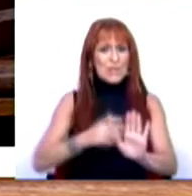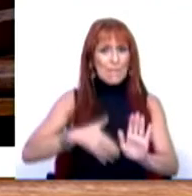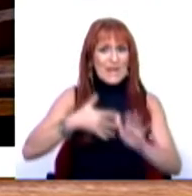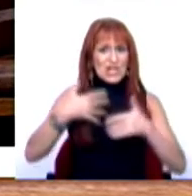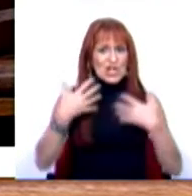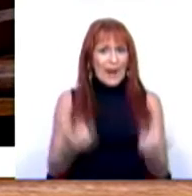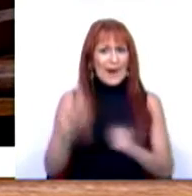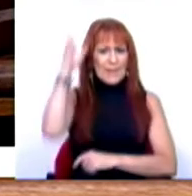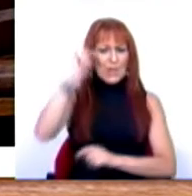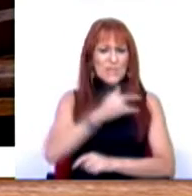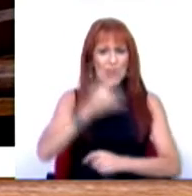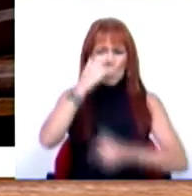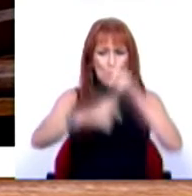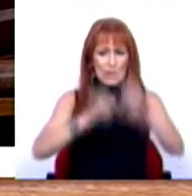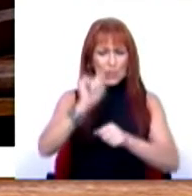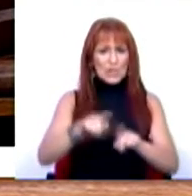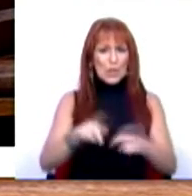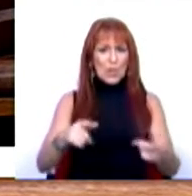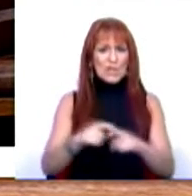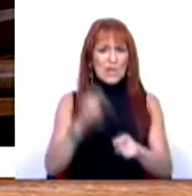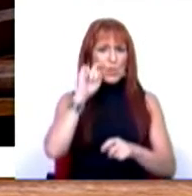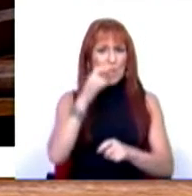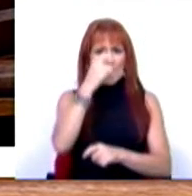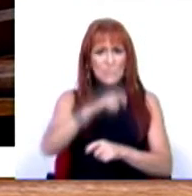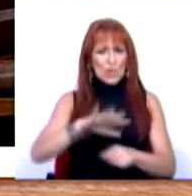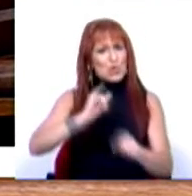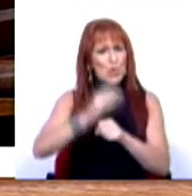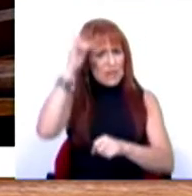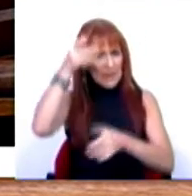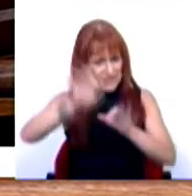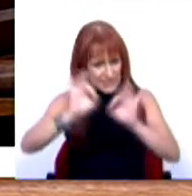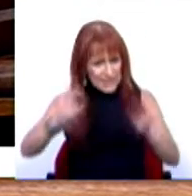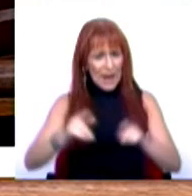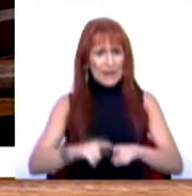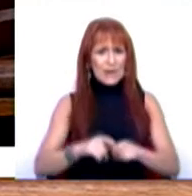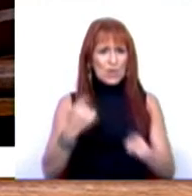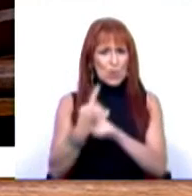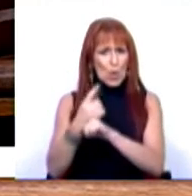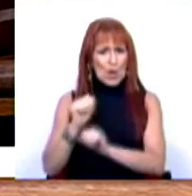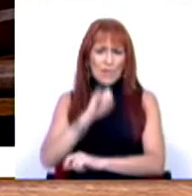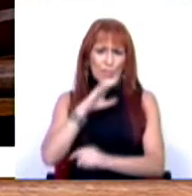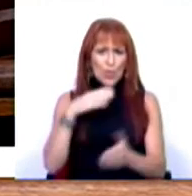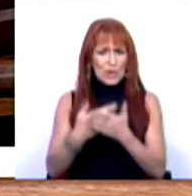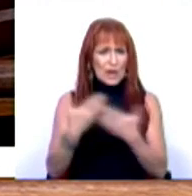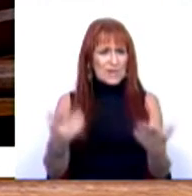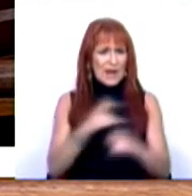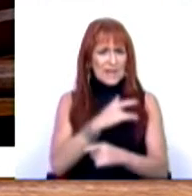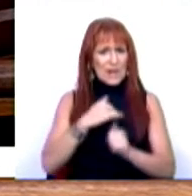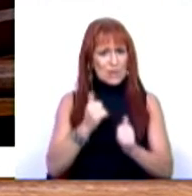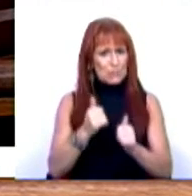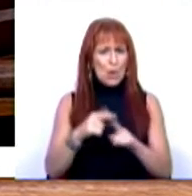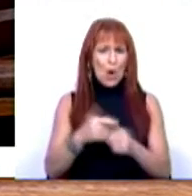bem-estar animal, a saúde pública, a segurança das pessoas, de outros animais e de bens que possibilitem a sã e a